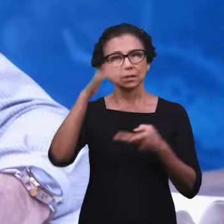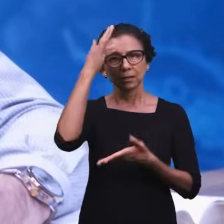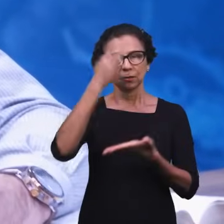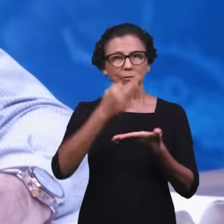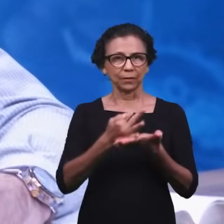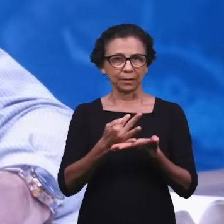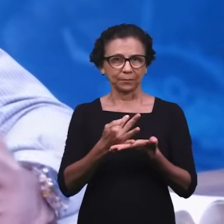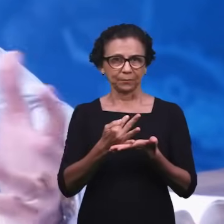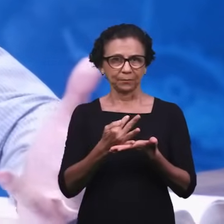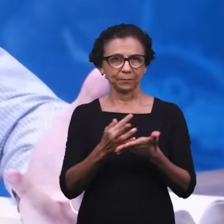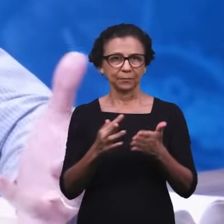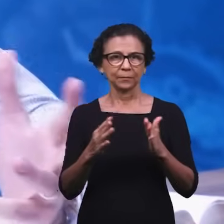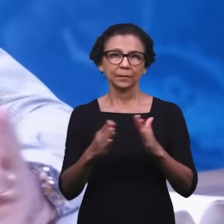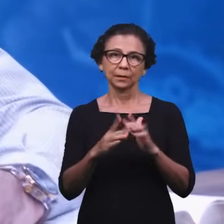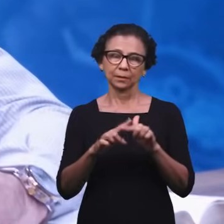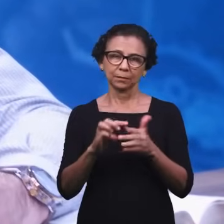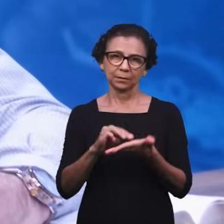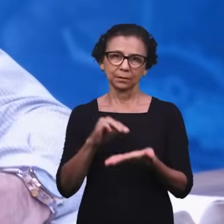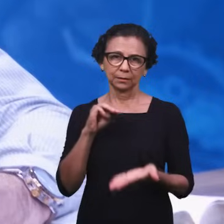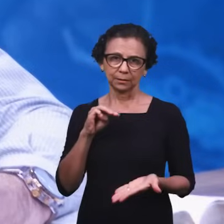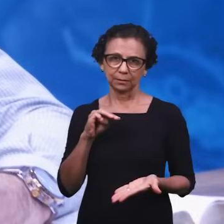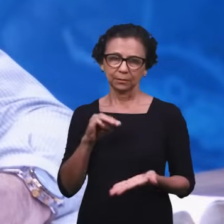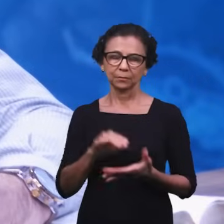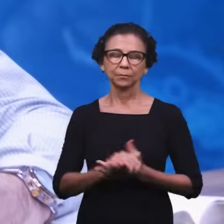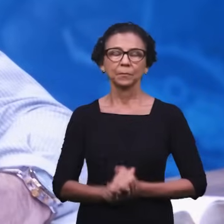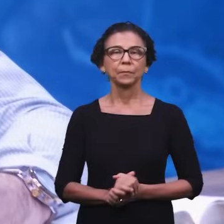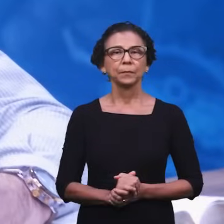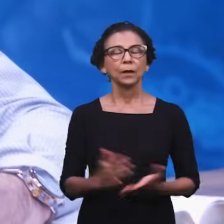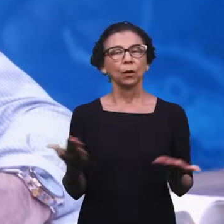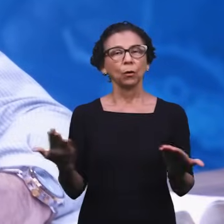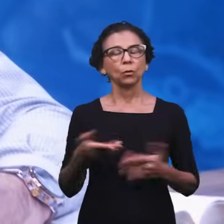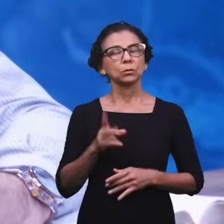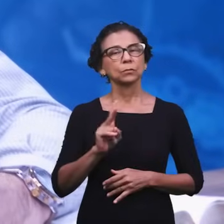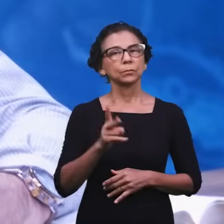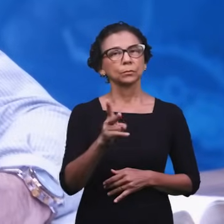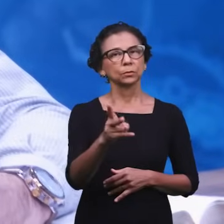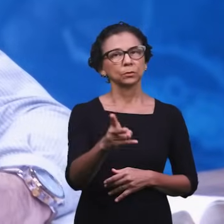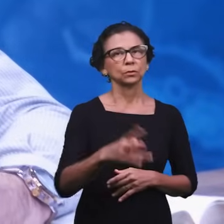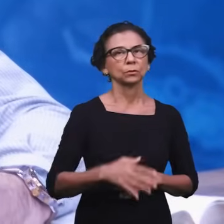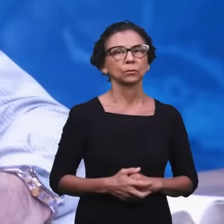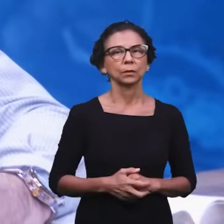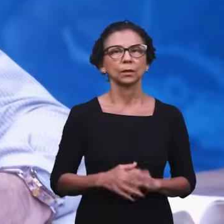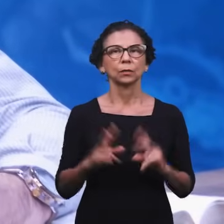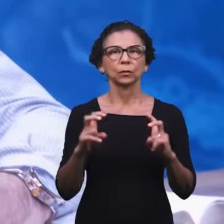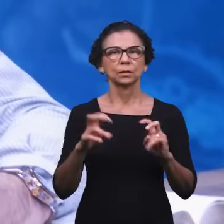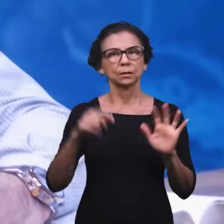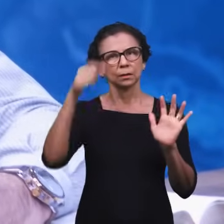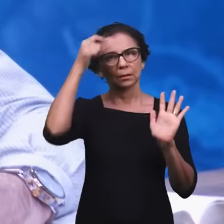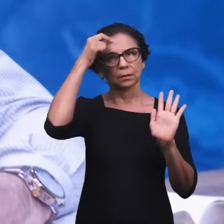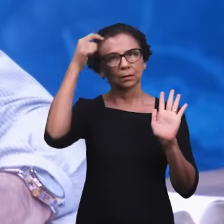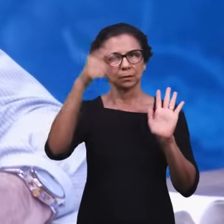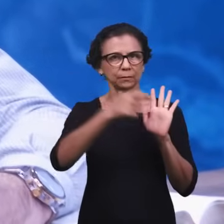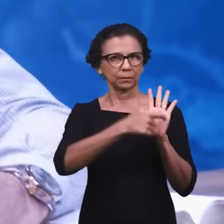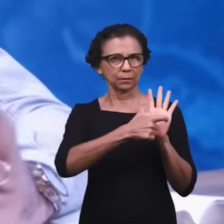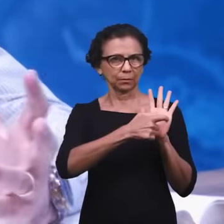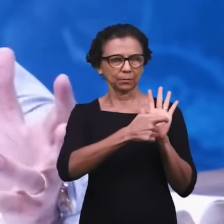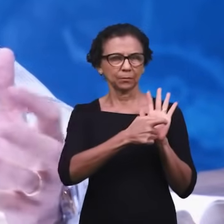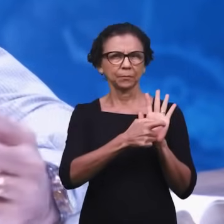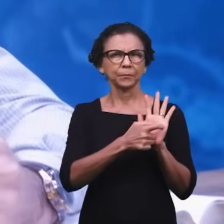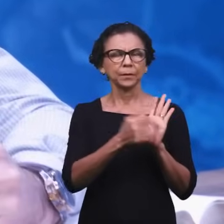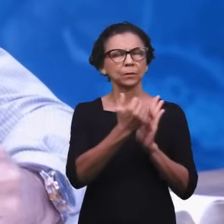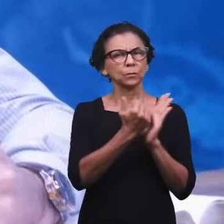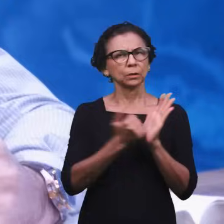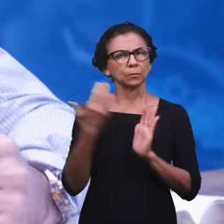Maranata. Neste programa, nós continuaremos abordando a respeito da inteligência artificial. Nos